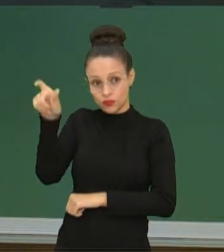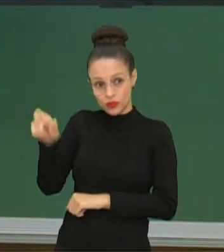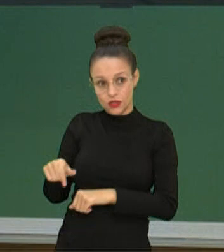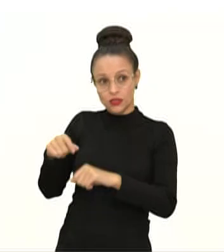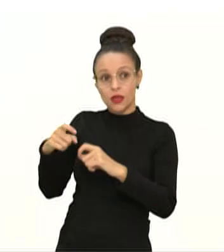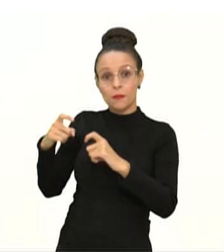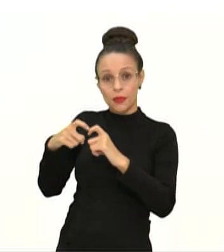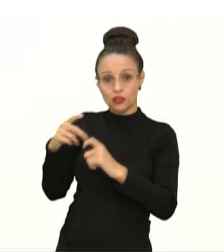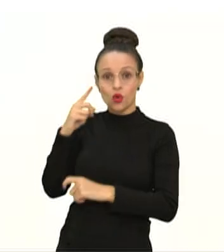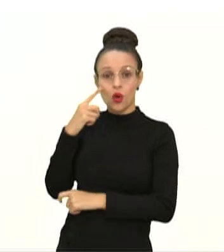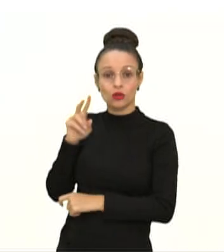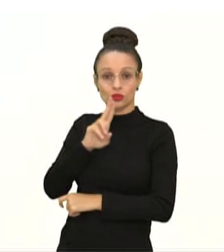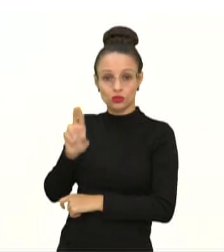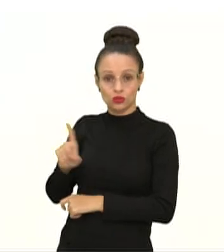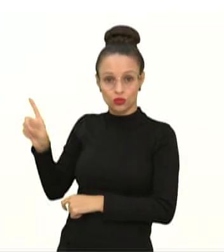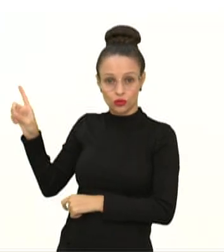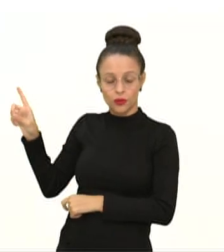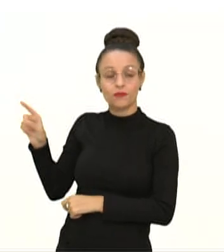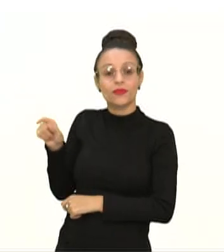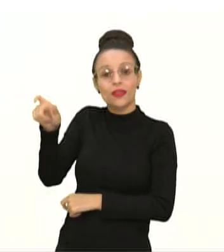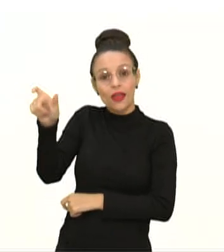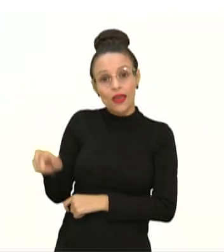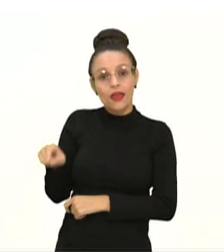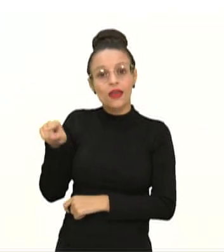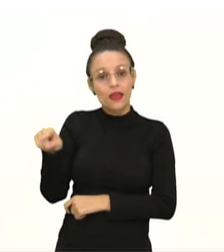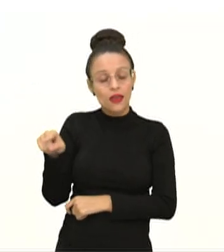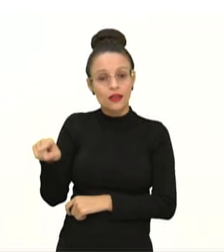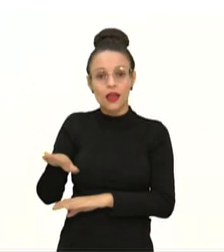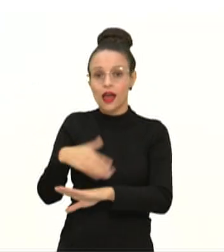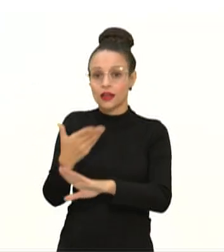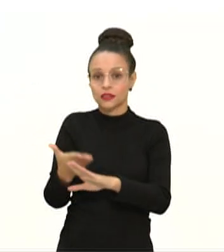é o James Lind, e ele,